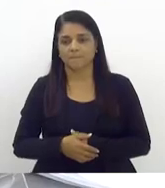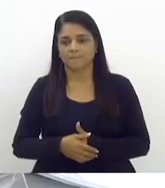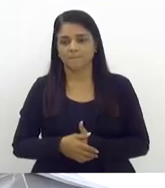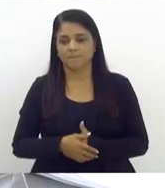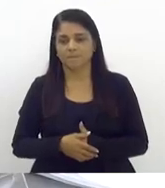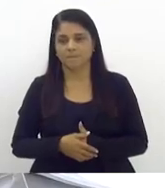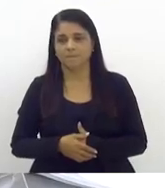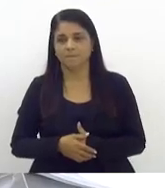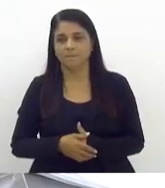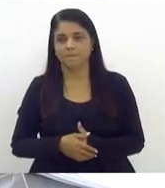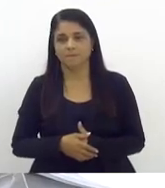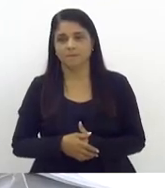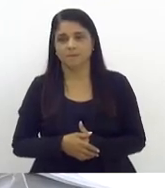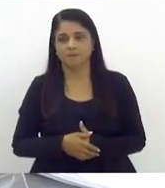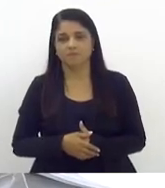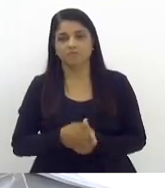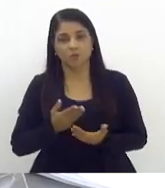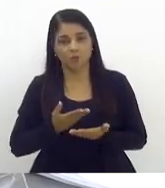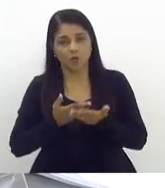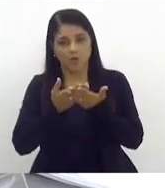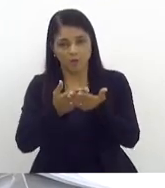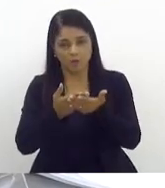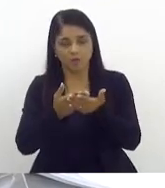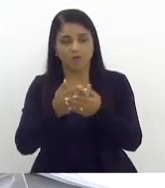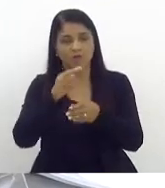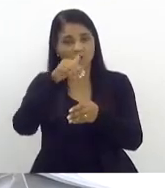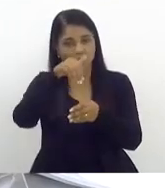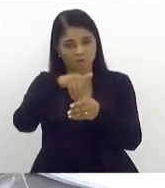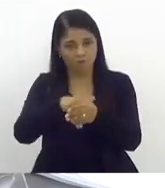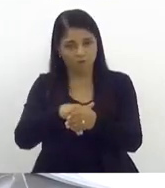me manifesto aqui encaminho aqui a votação em bloco,